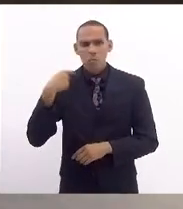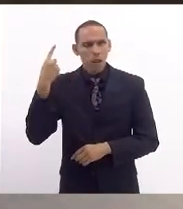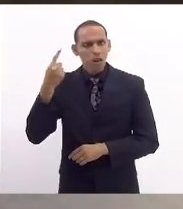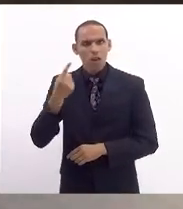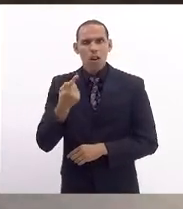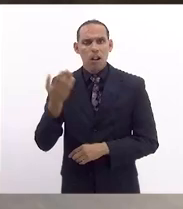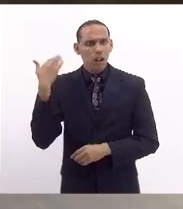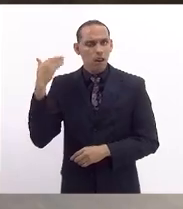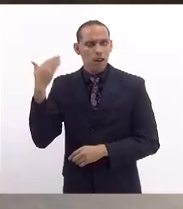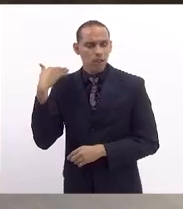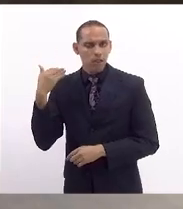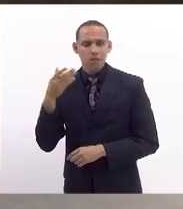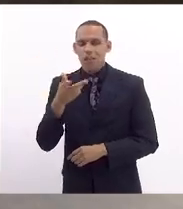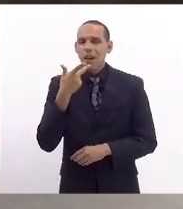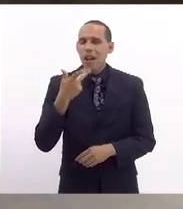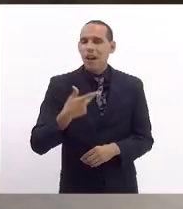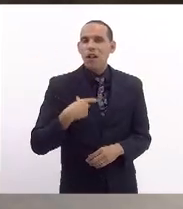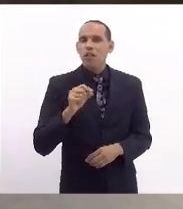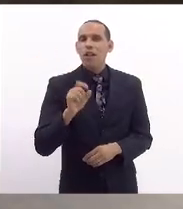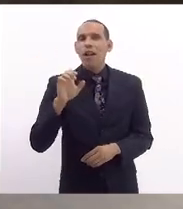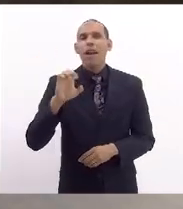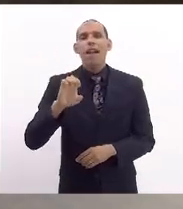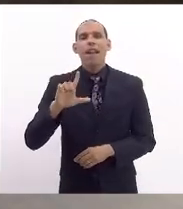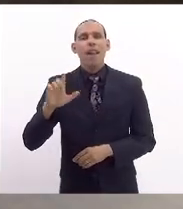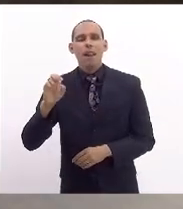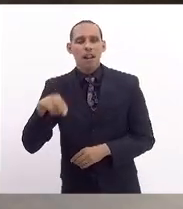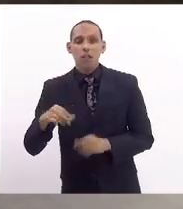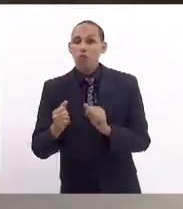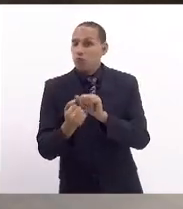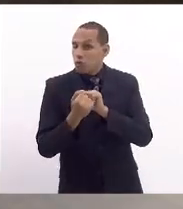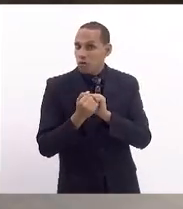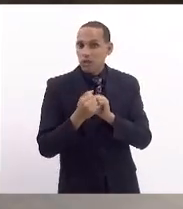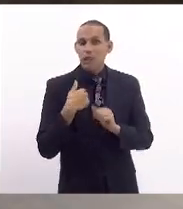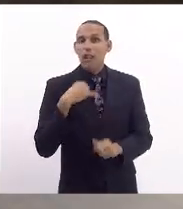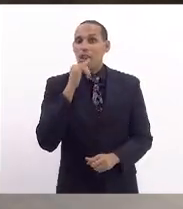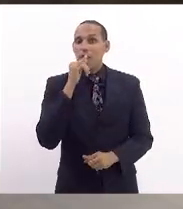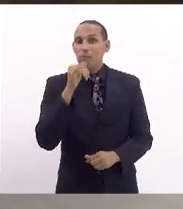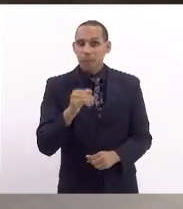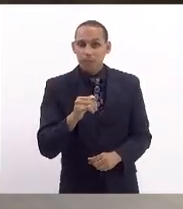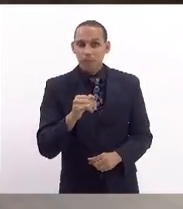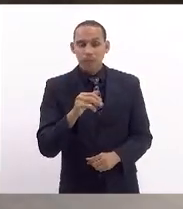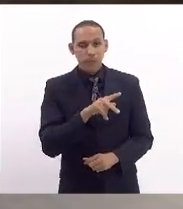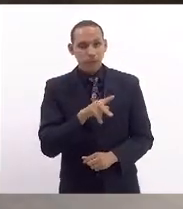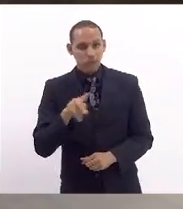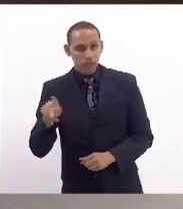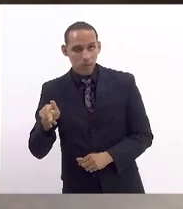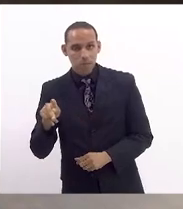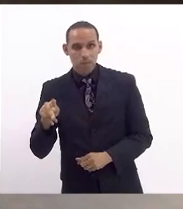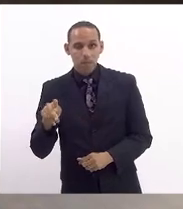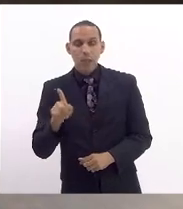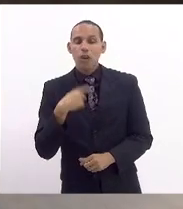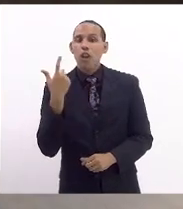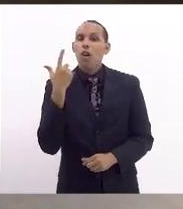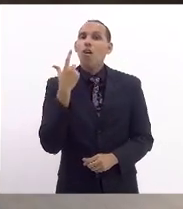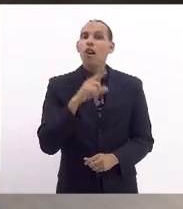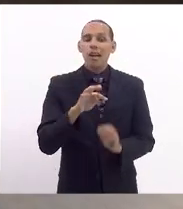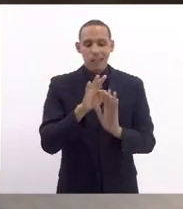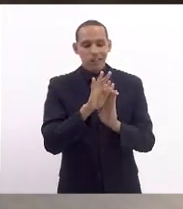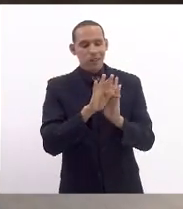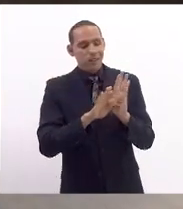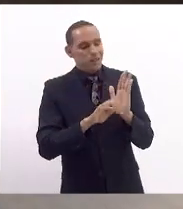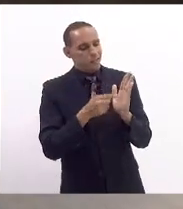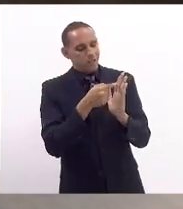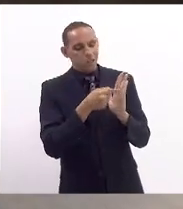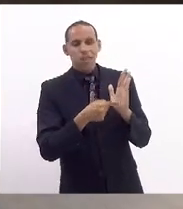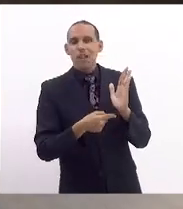falei com o senhor Você lembra me disse a Ellen está aqui comigo e eu disse para o senhor presidente conseguimos achar um